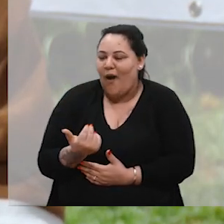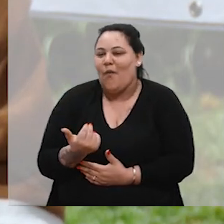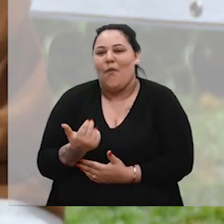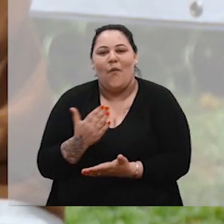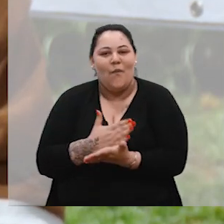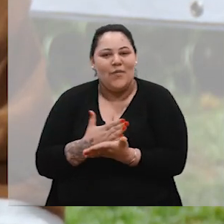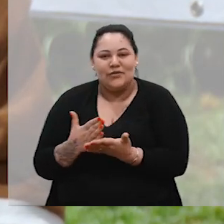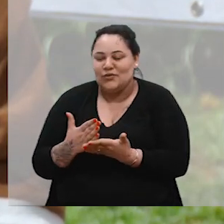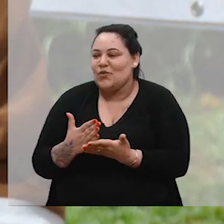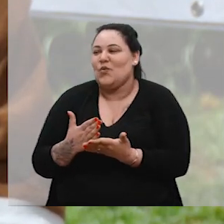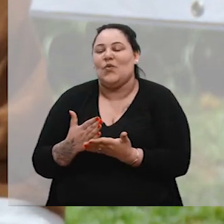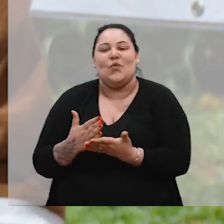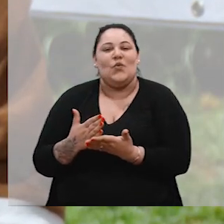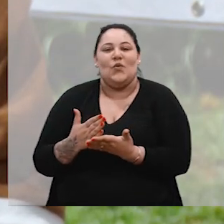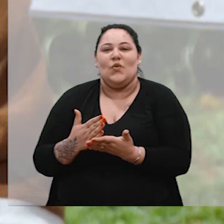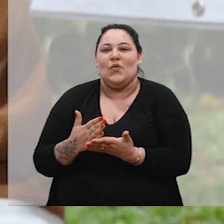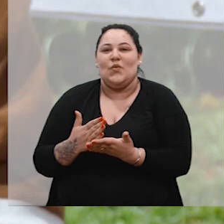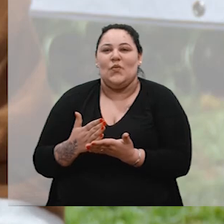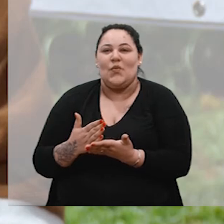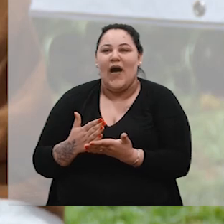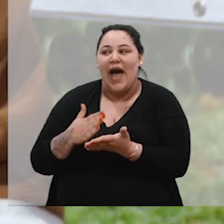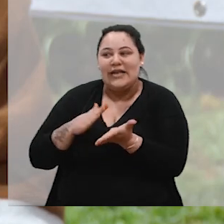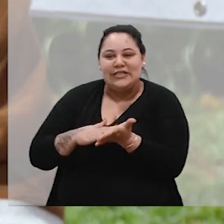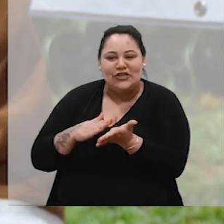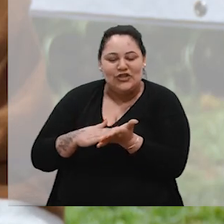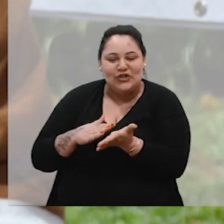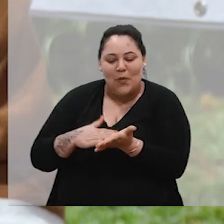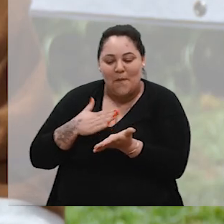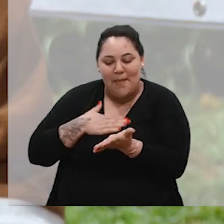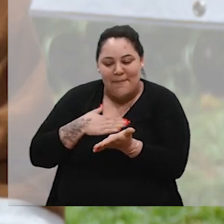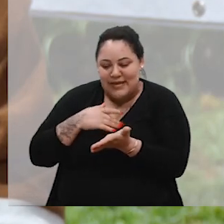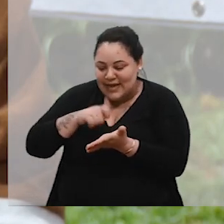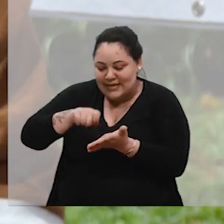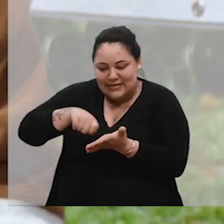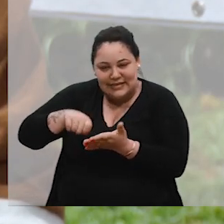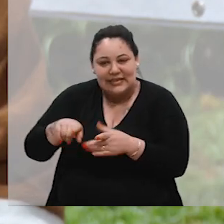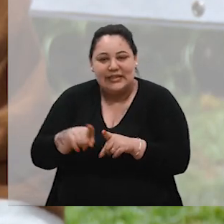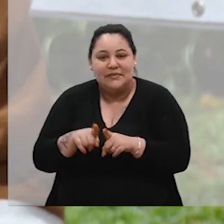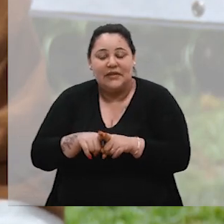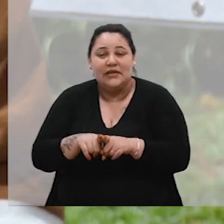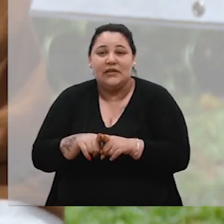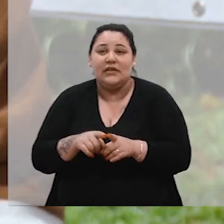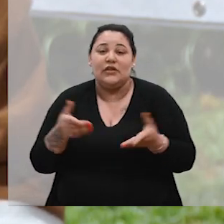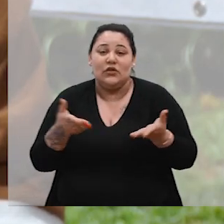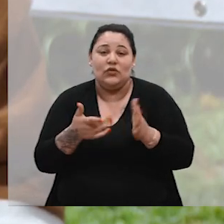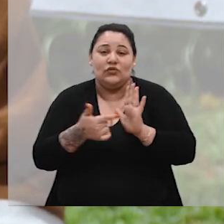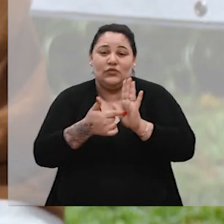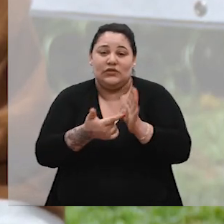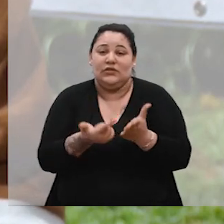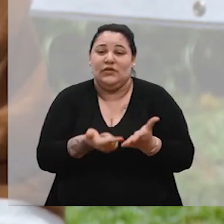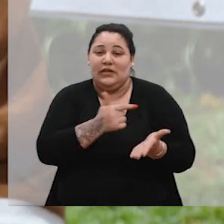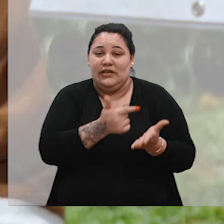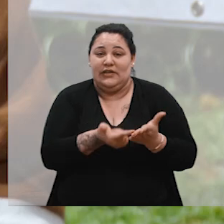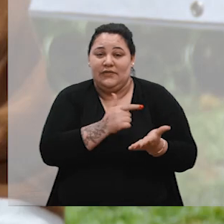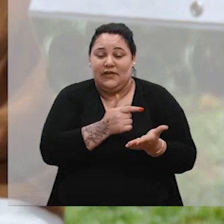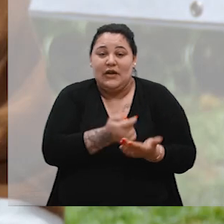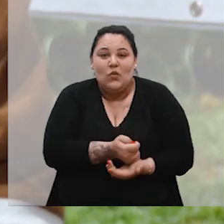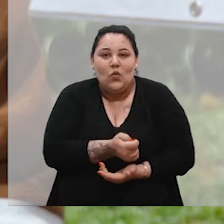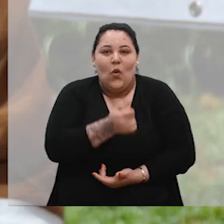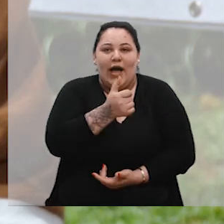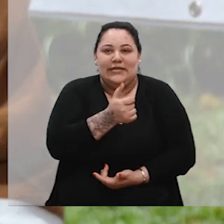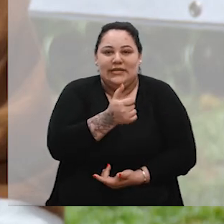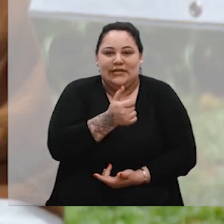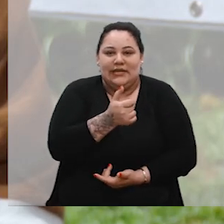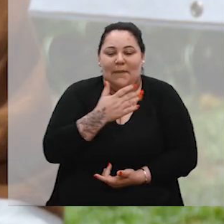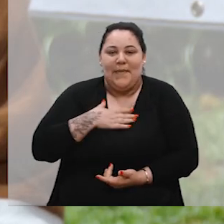dentro de mim, exigindo meio que fossem escritos. E eu trouxe hoje o livro Quase